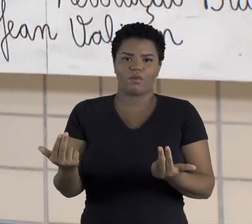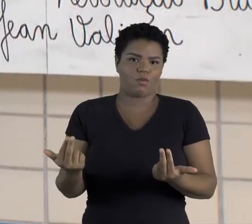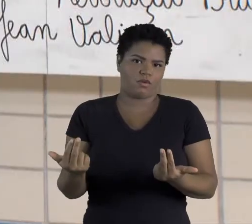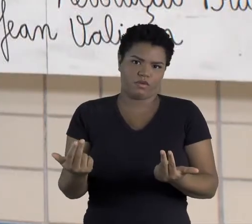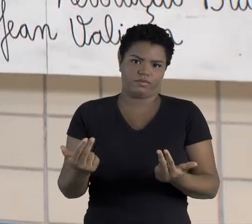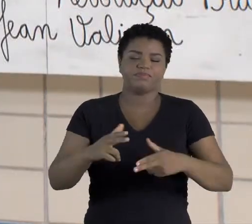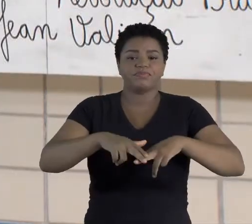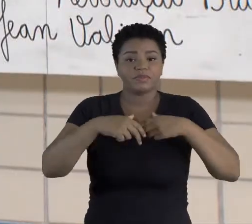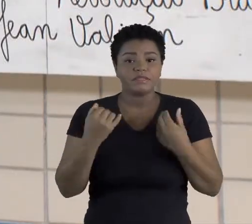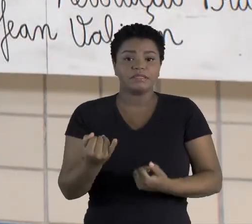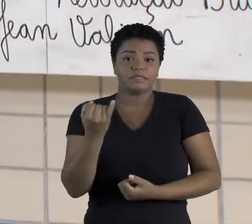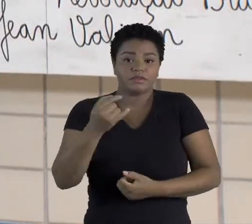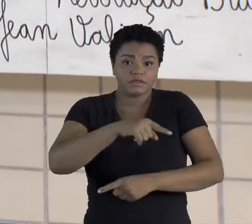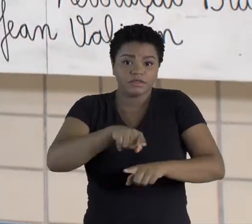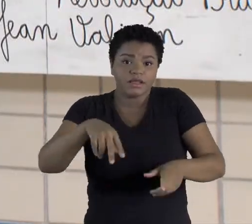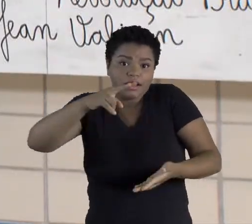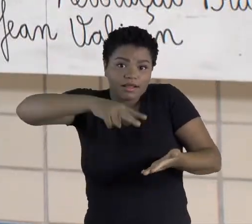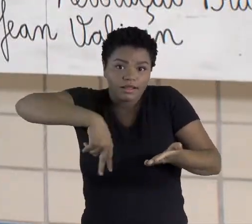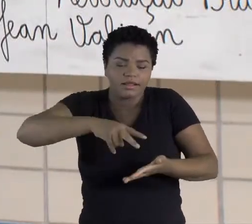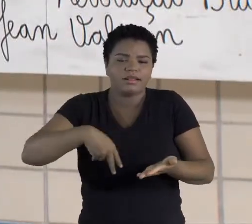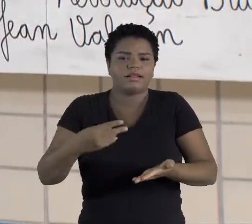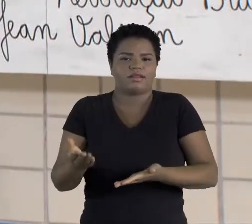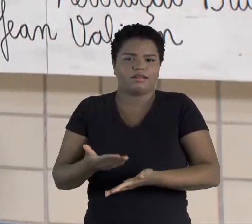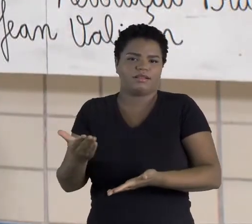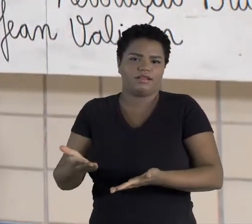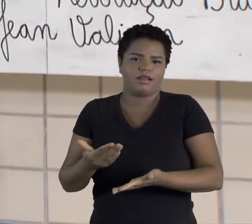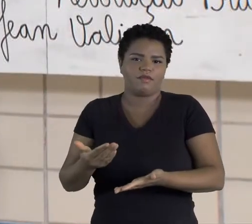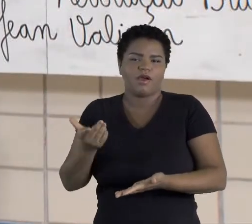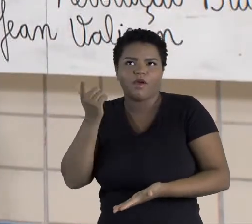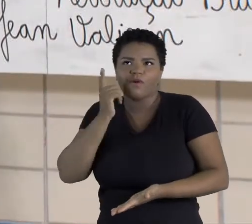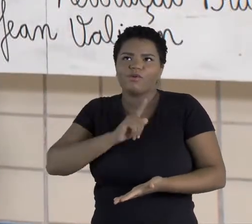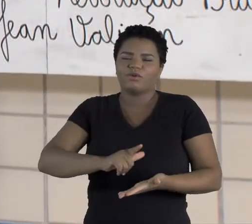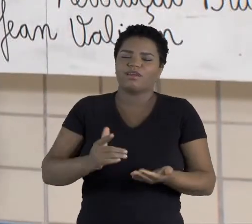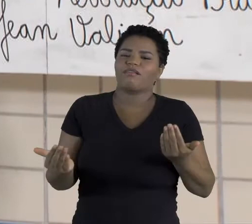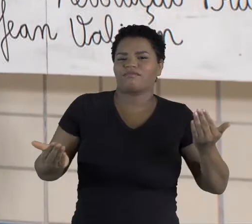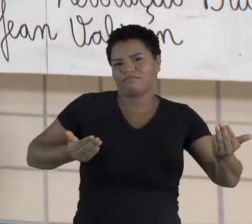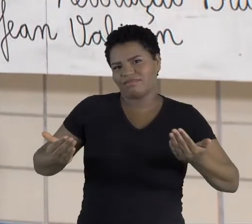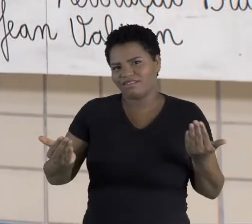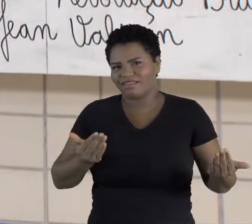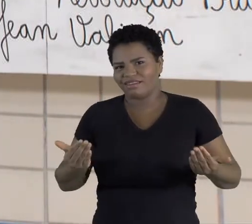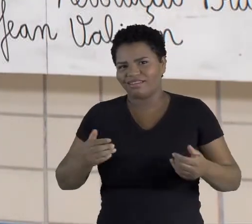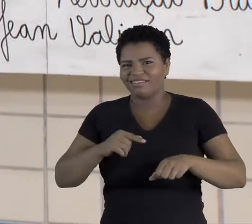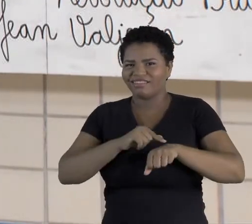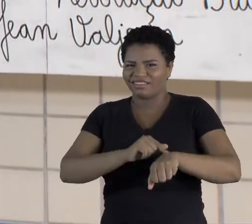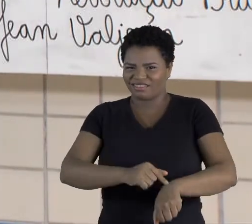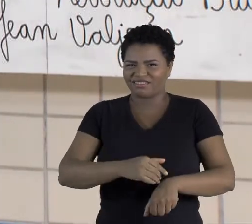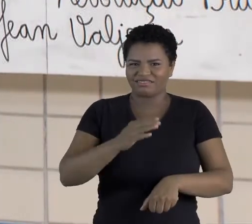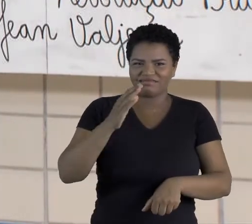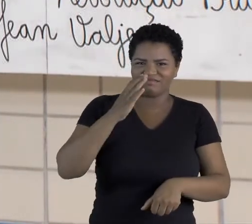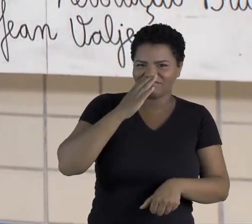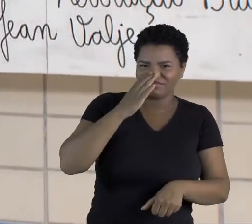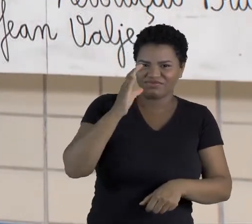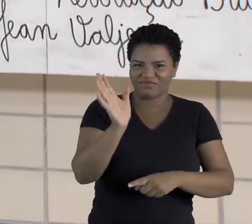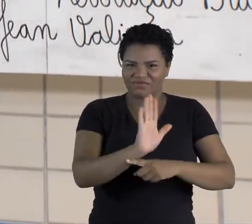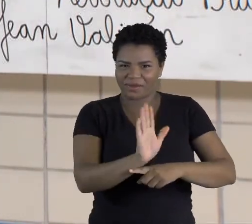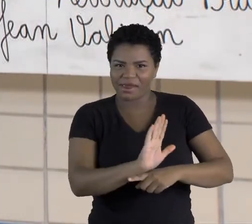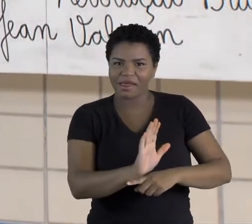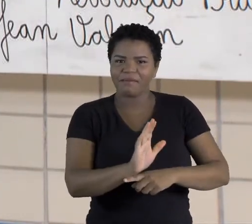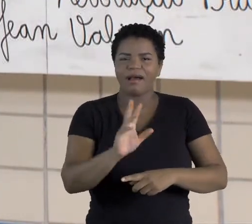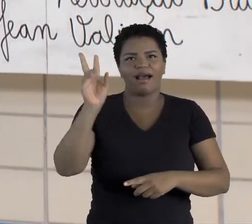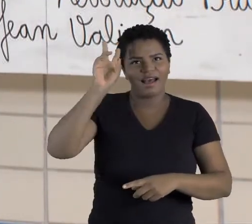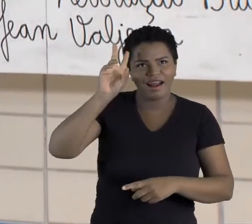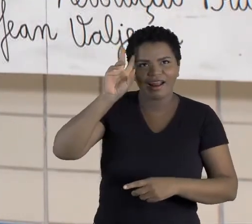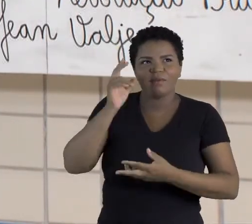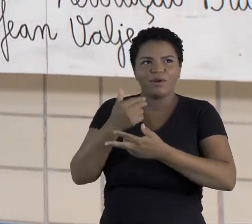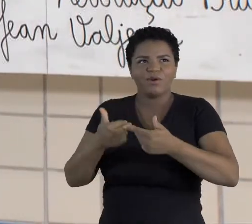filme, porque você vai fazendo esse trabalho, né, de comparação. Quando você assiste o filme, aí você vai lembrar de algumas coisas